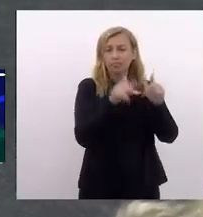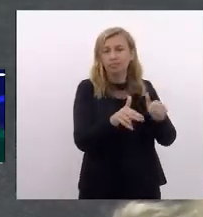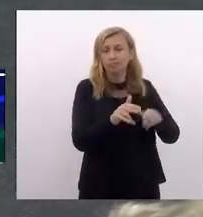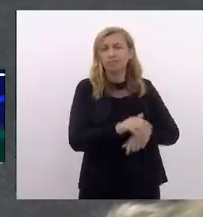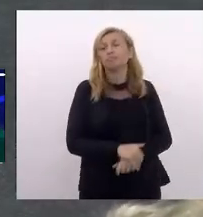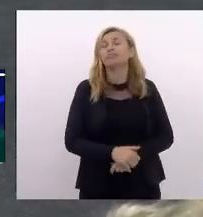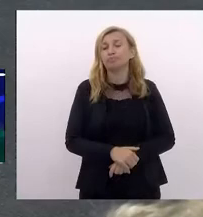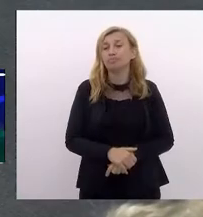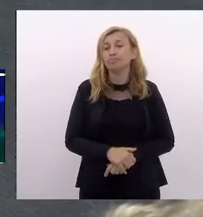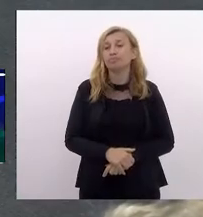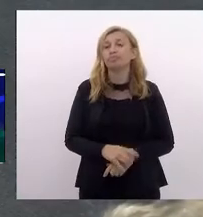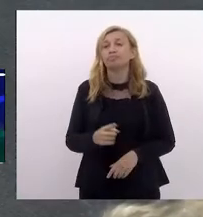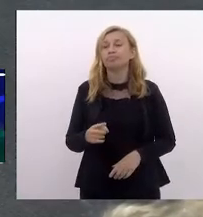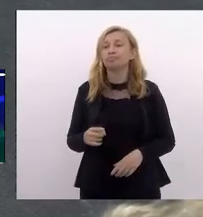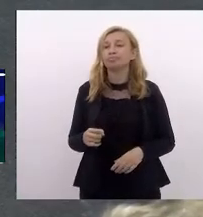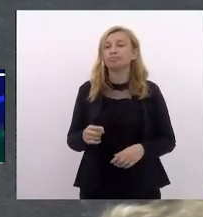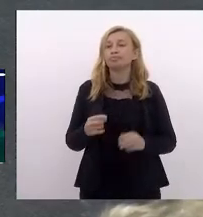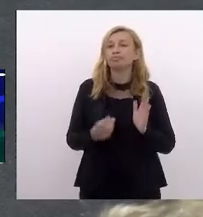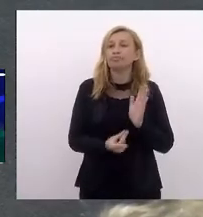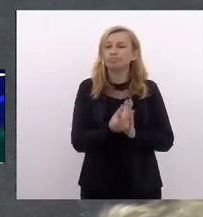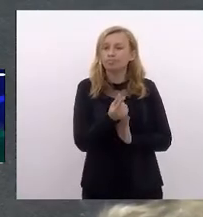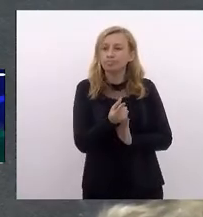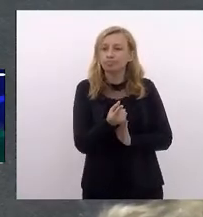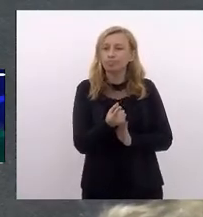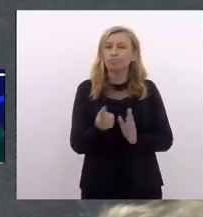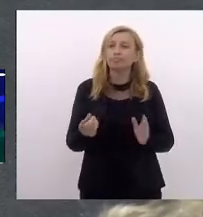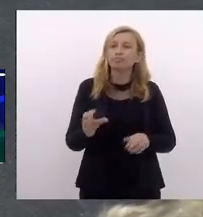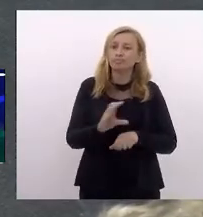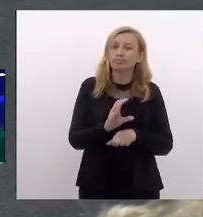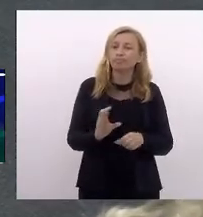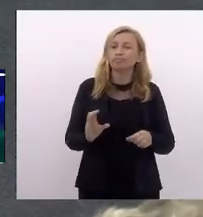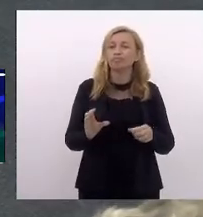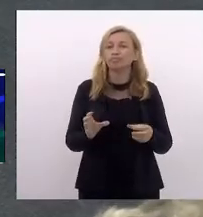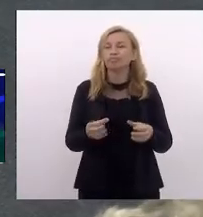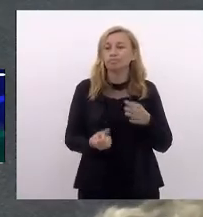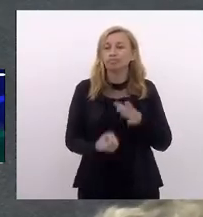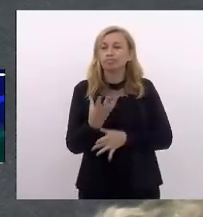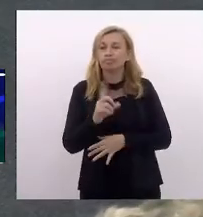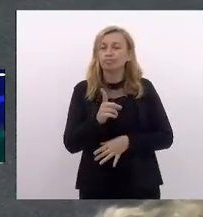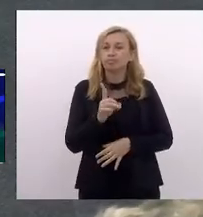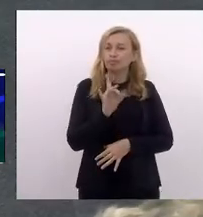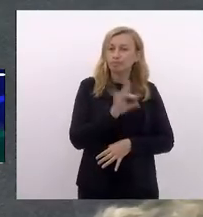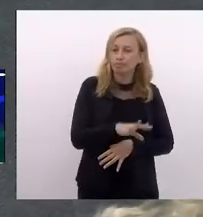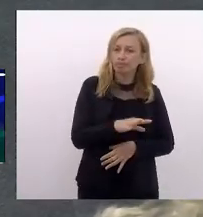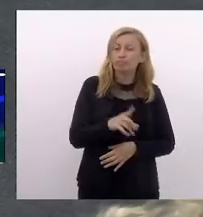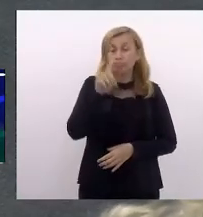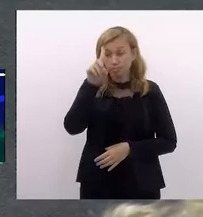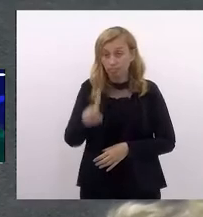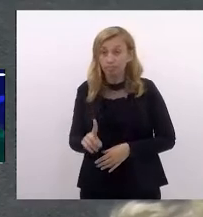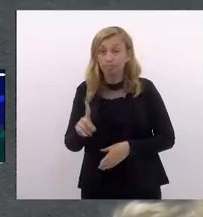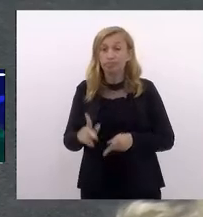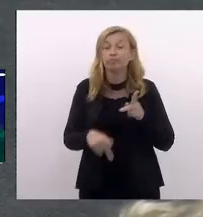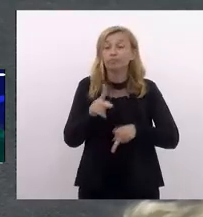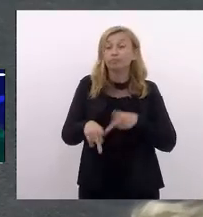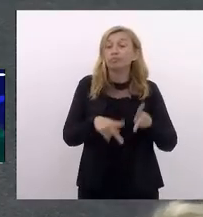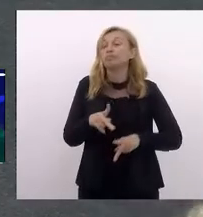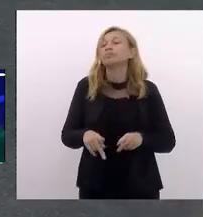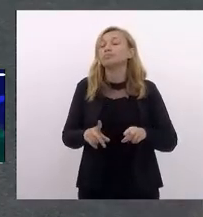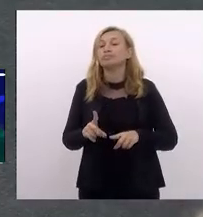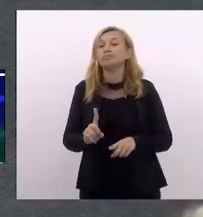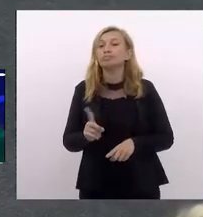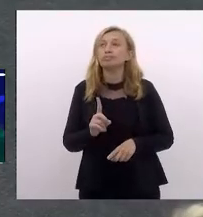lugar Afinal a nossa peça orçamentária ela constituída não considerando a garantia de direitos da população